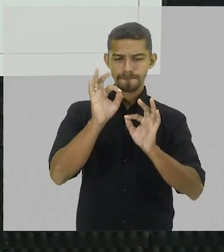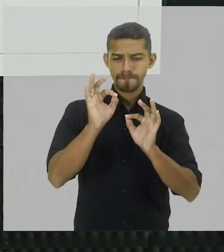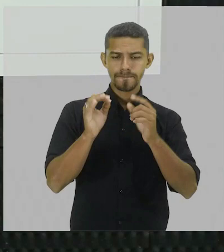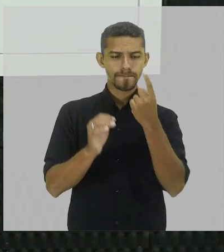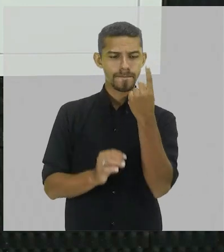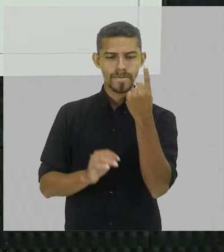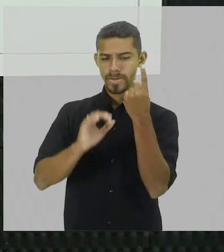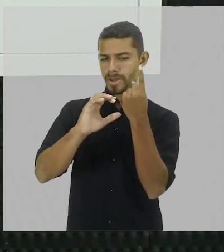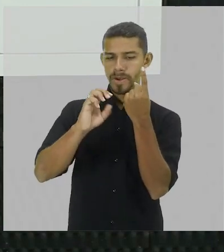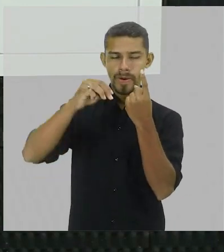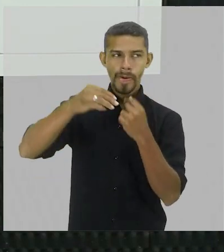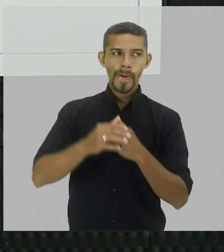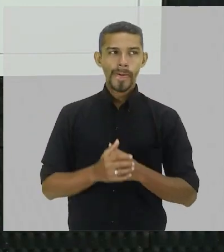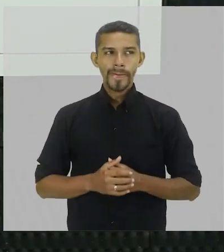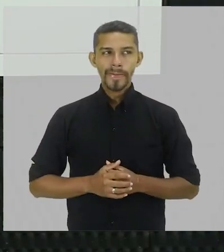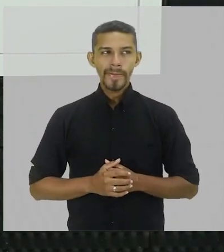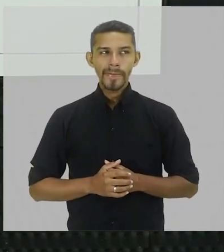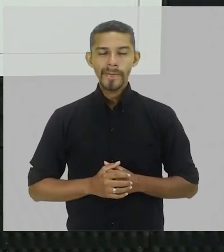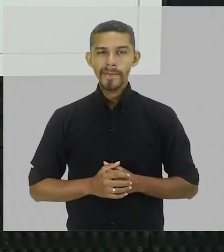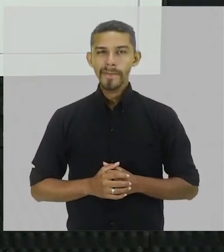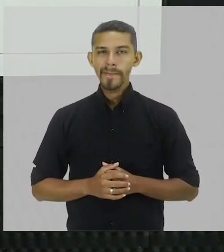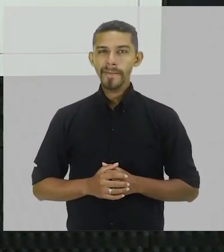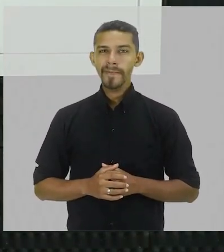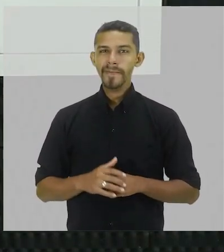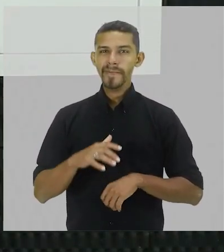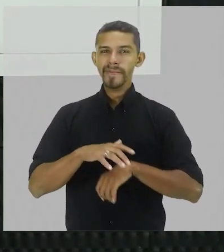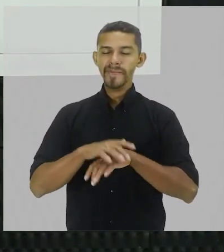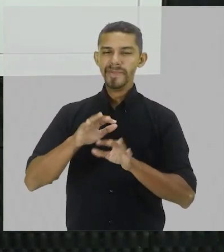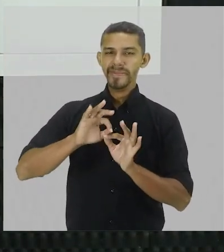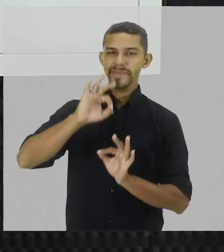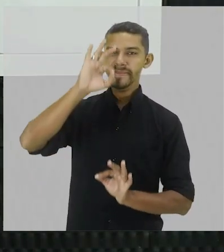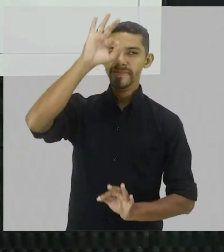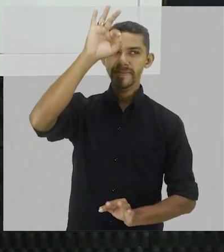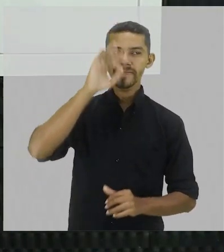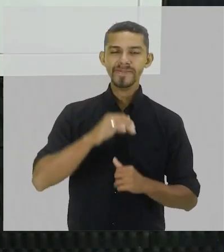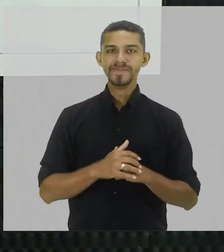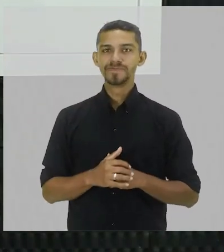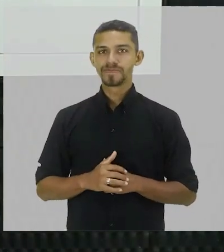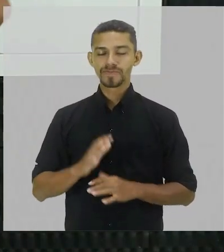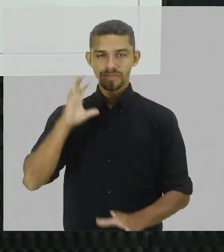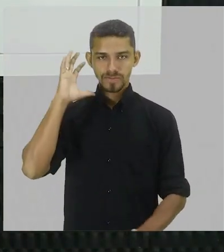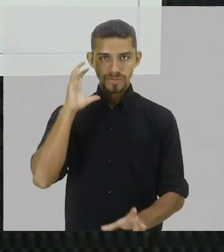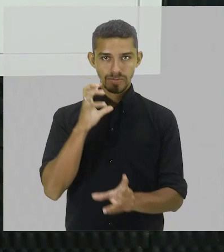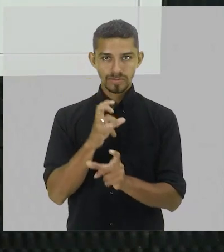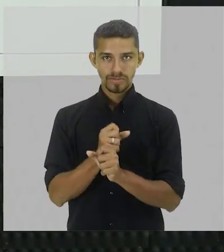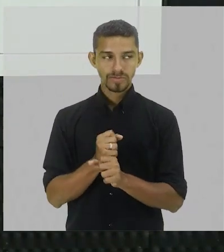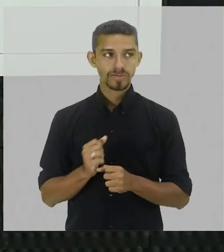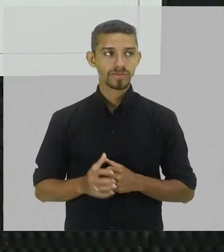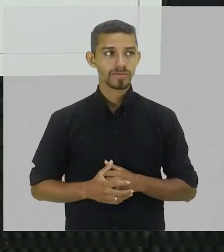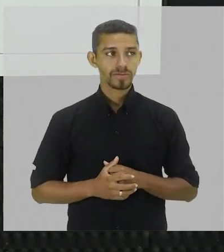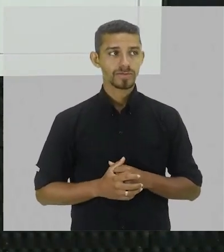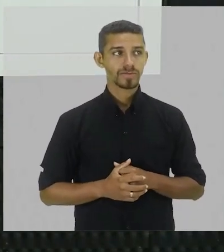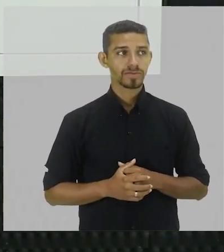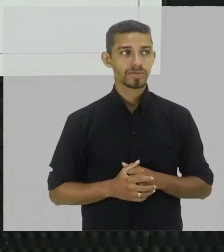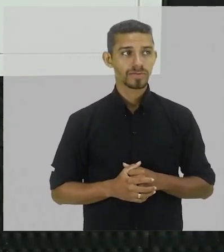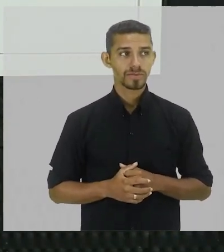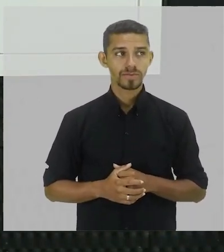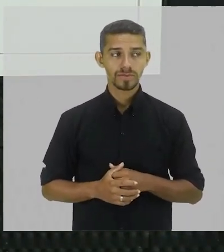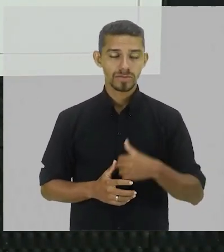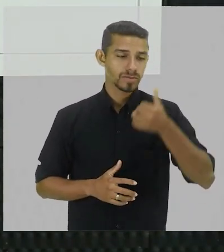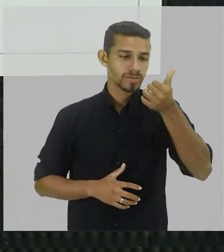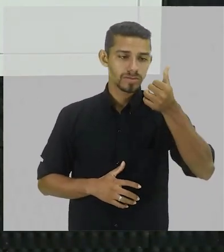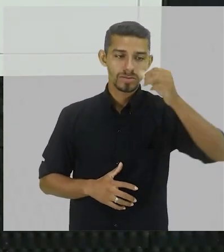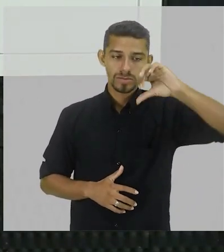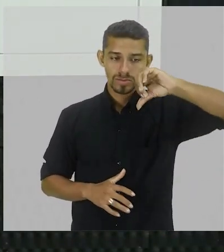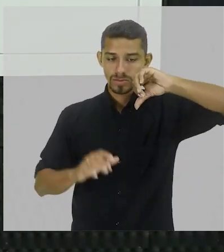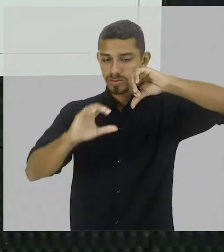centímetro. Tá? Então, você não calcula a pirâmide espaçada, você calcula ela inteira. Então, olha só, então eu não vou usar esse